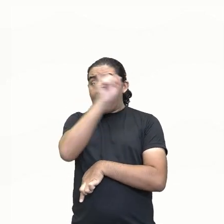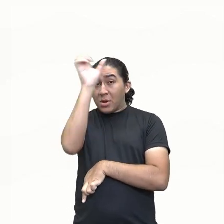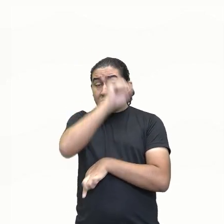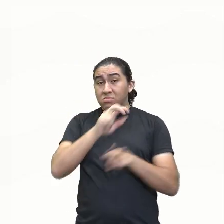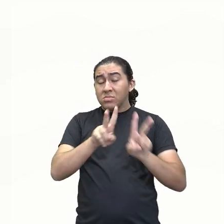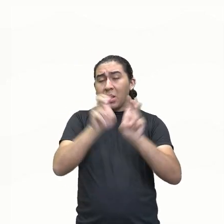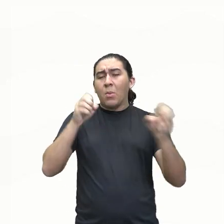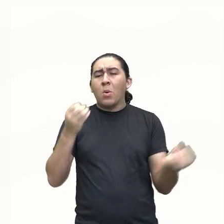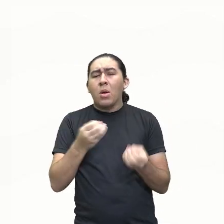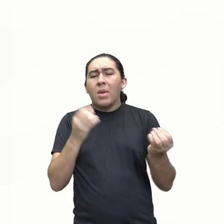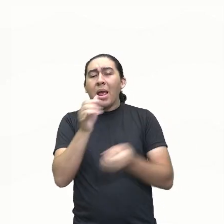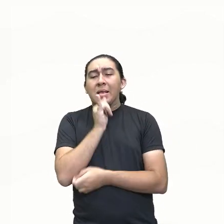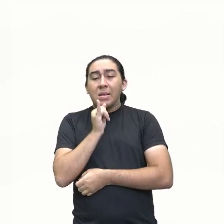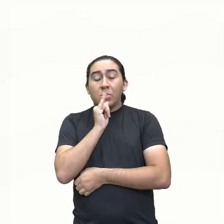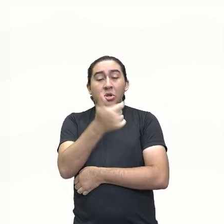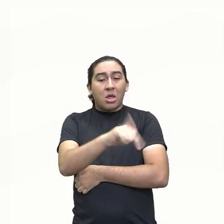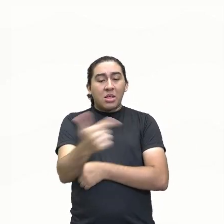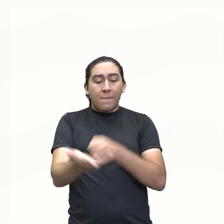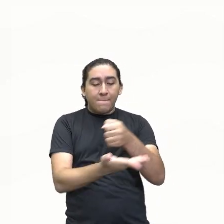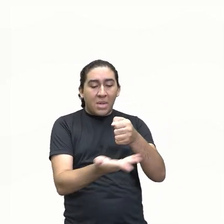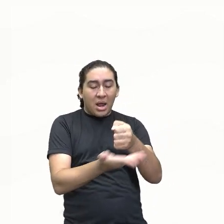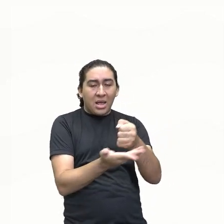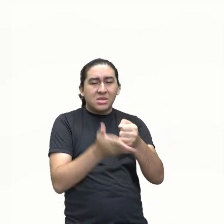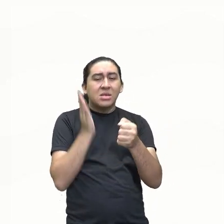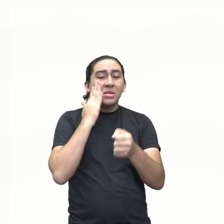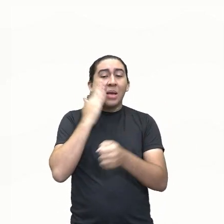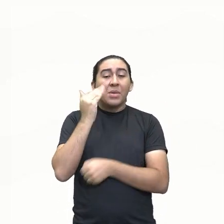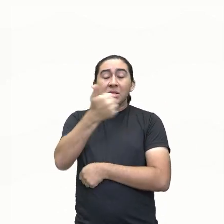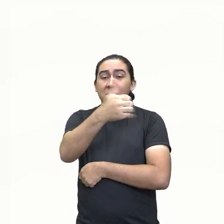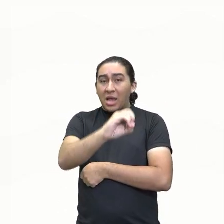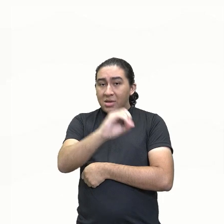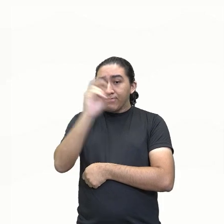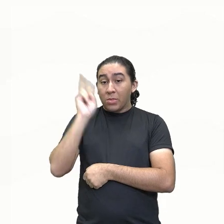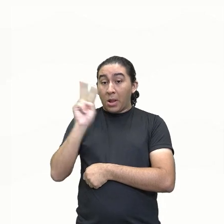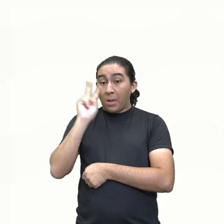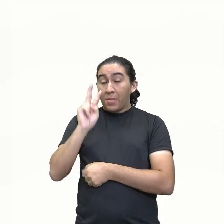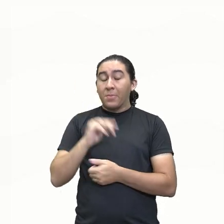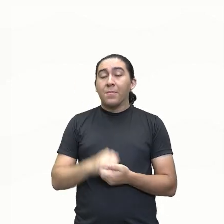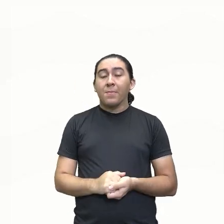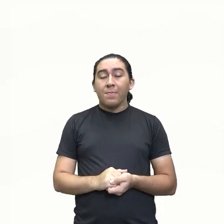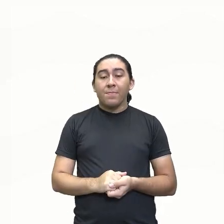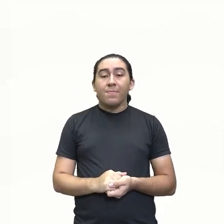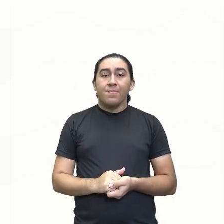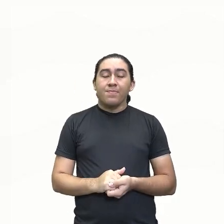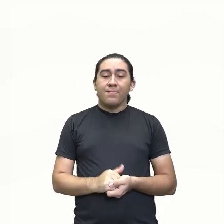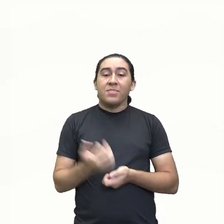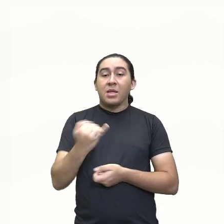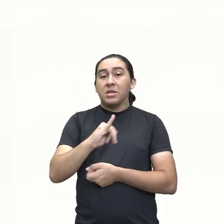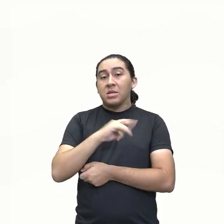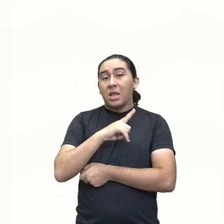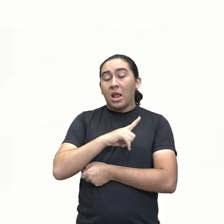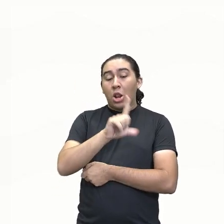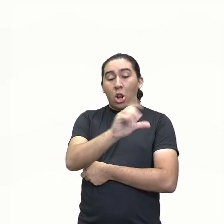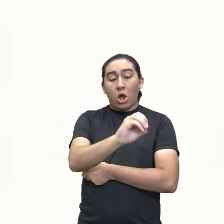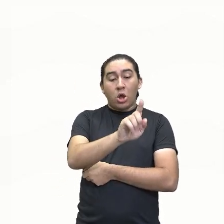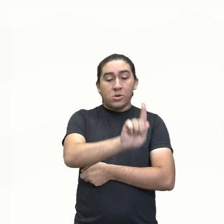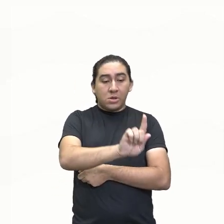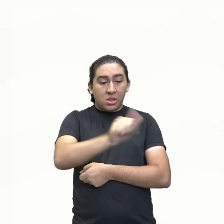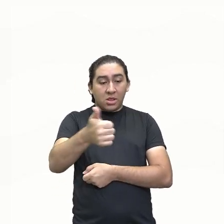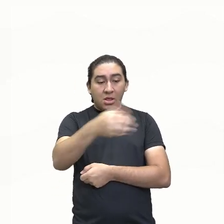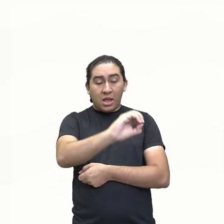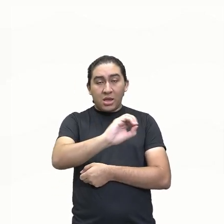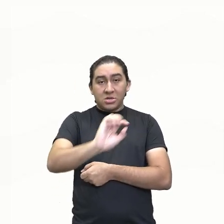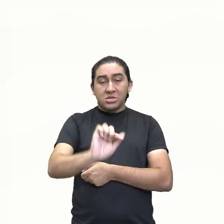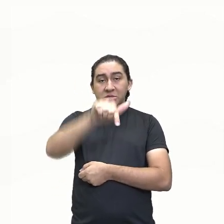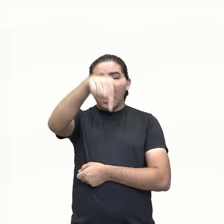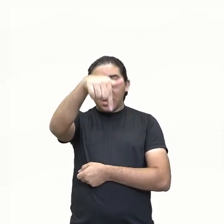não tem aqui, ó, a base, significa que é 10. Lembrem? Então, se temos log de 10 elevado a